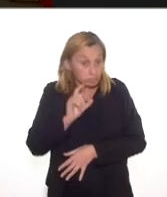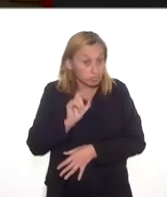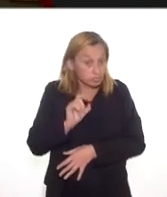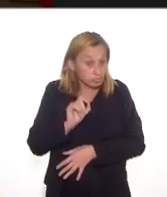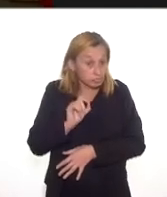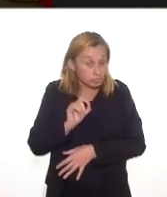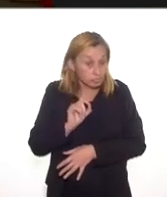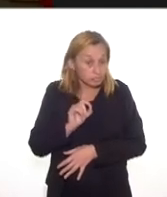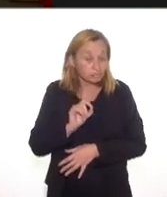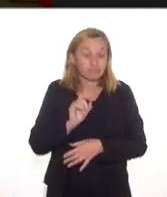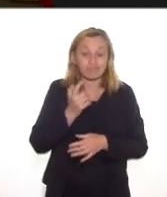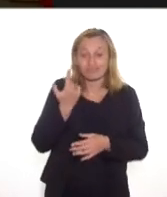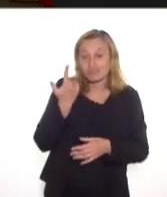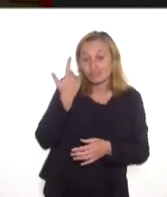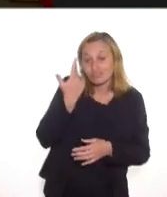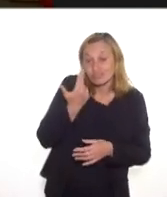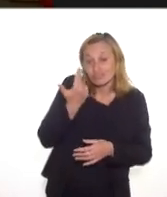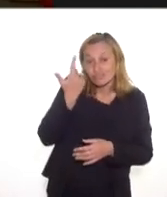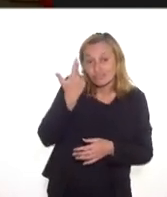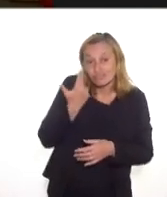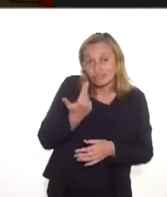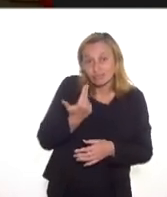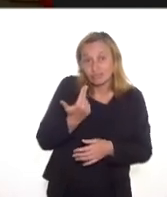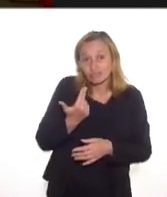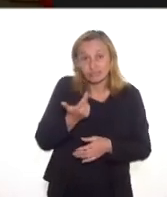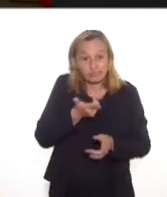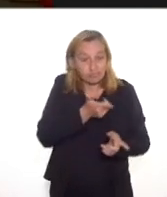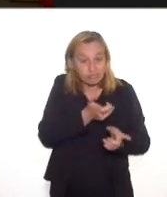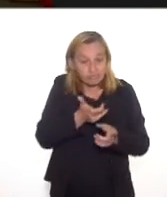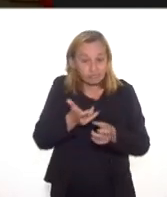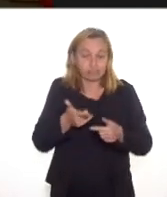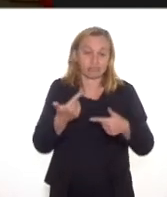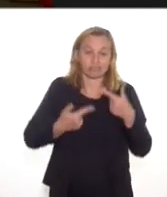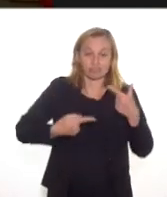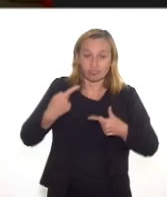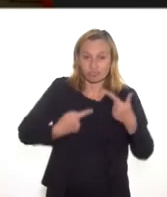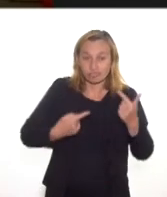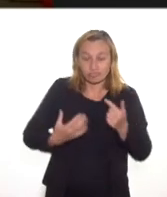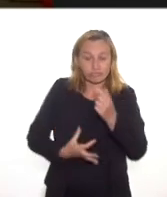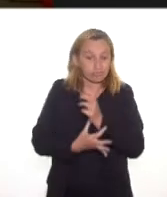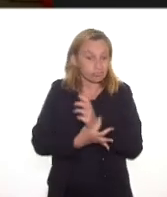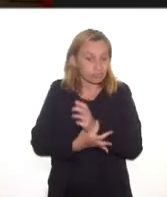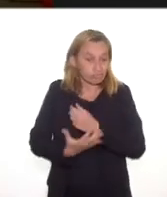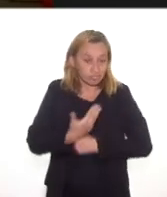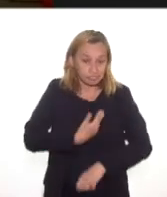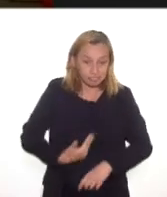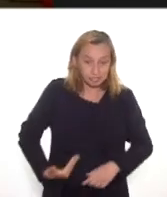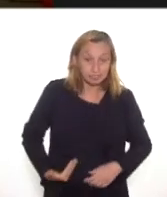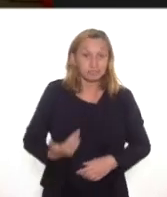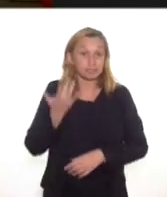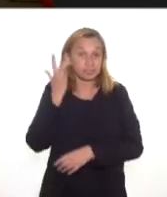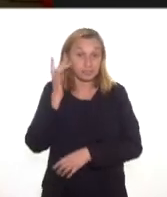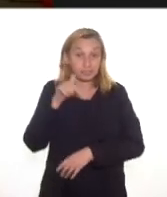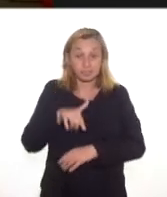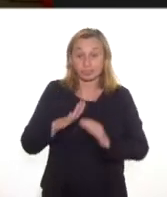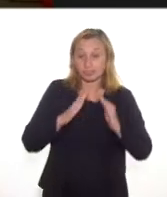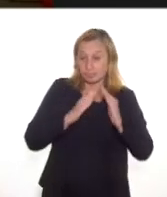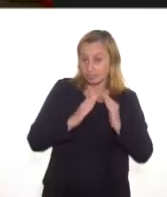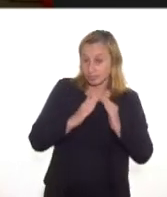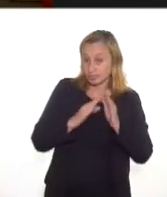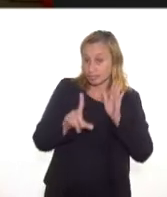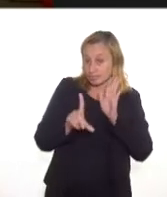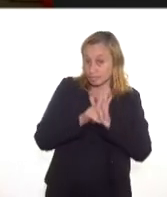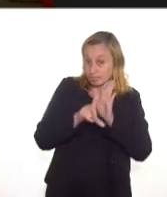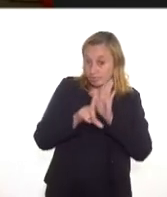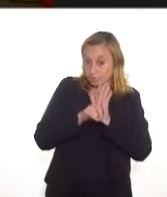uma naturalização da barbárie como política pública de segurança. Acho que essa é uma casa de leis, é uma casa